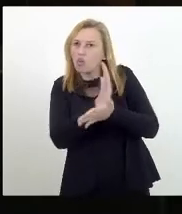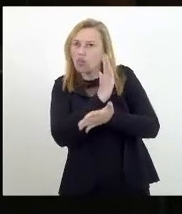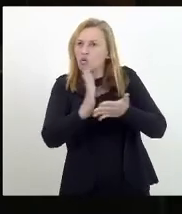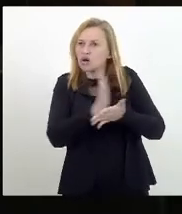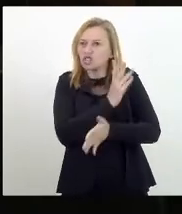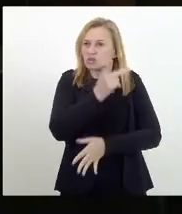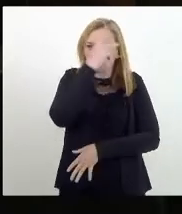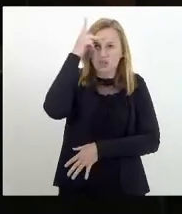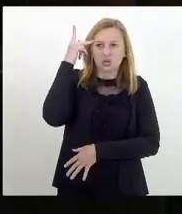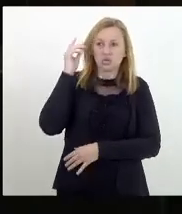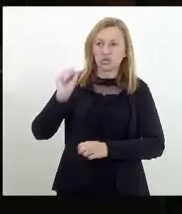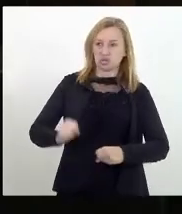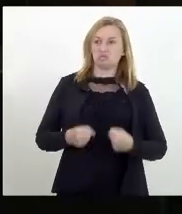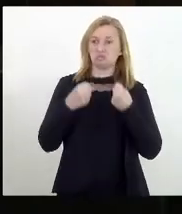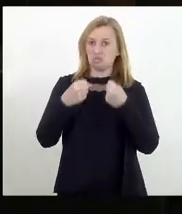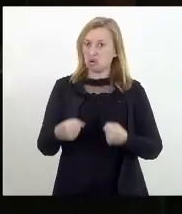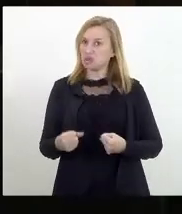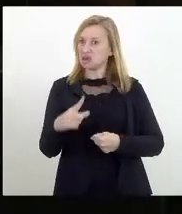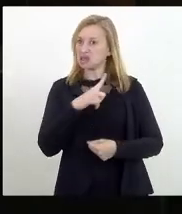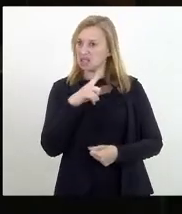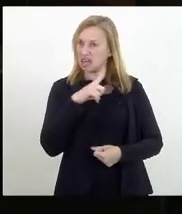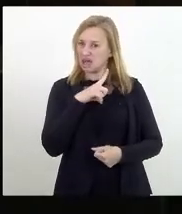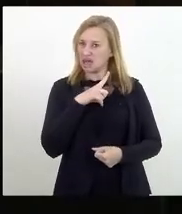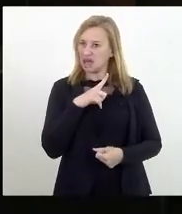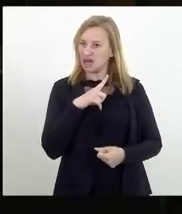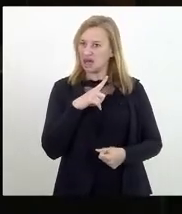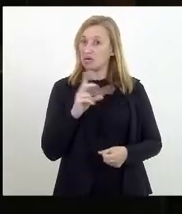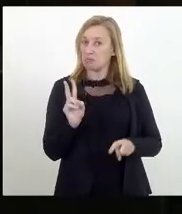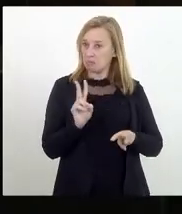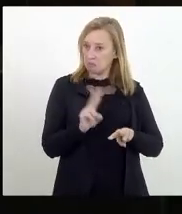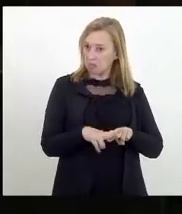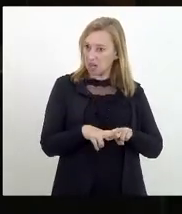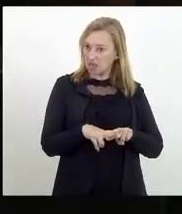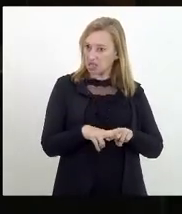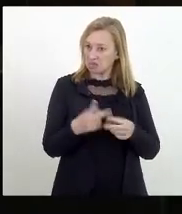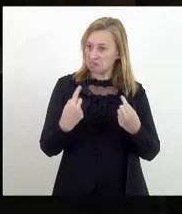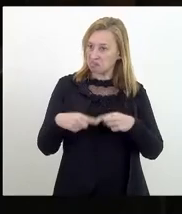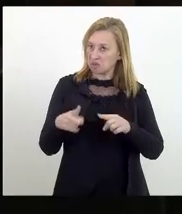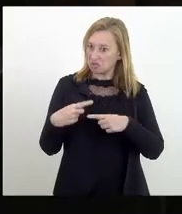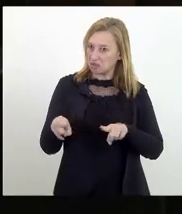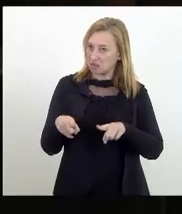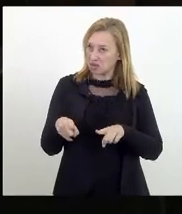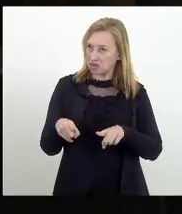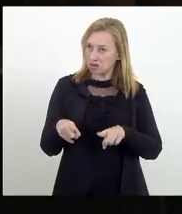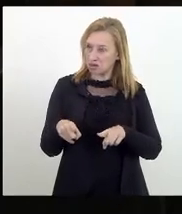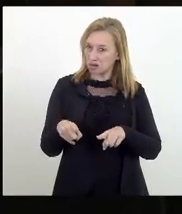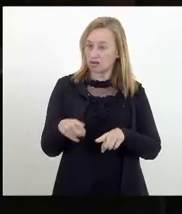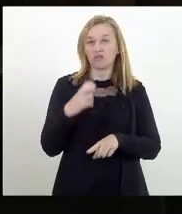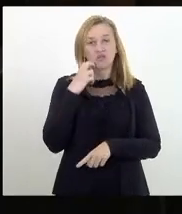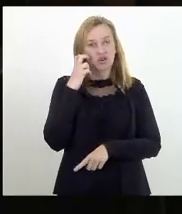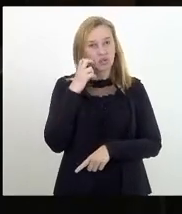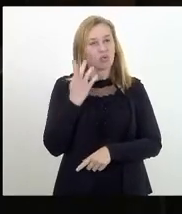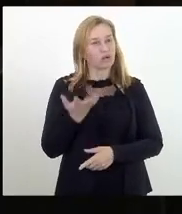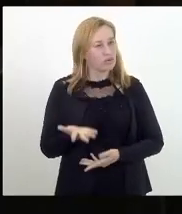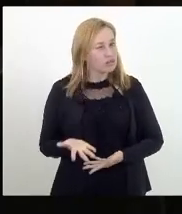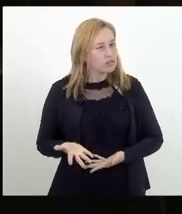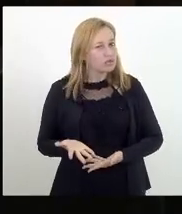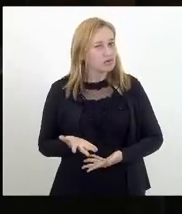Poderosas e tem dado cadeia perseguição e constrangimento